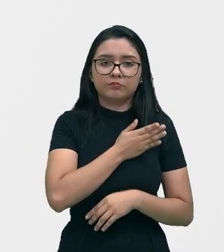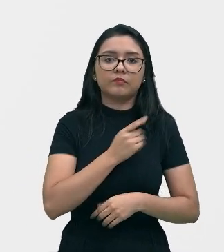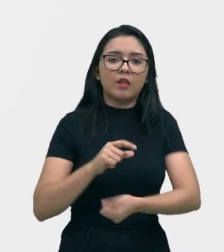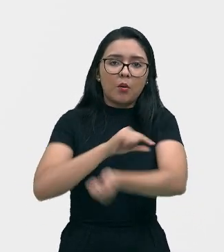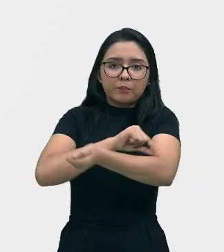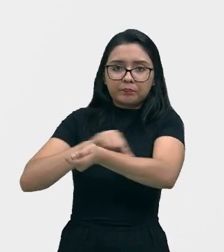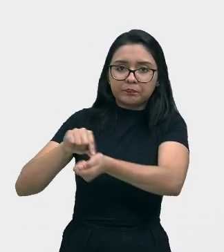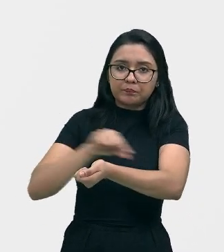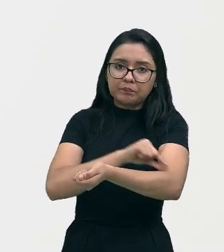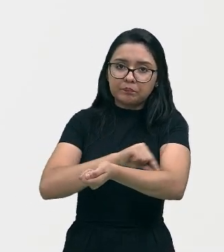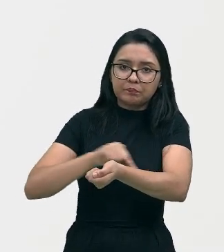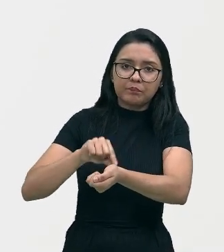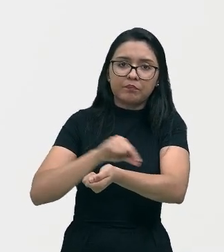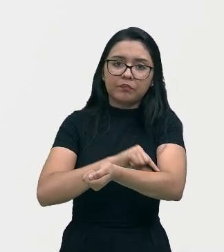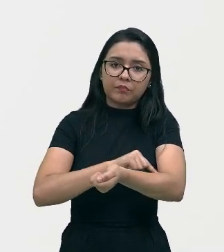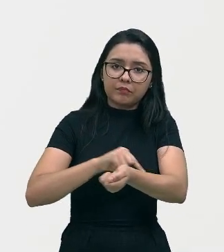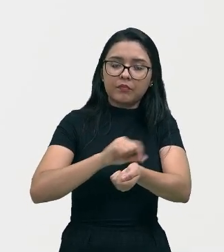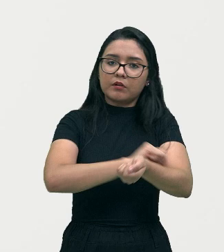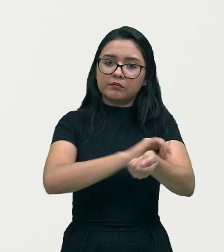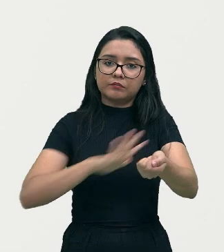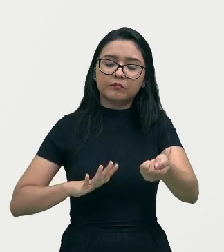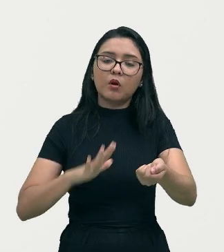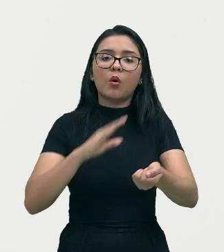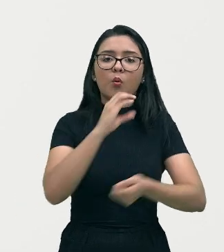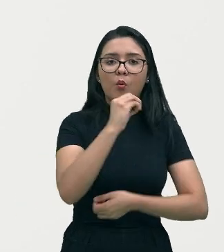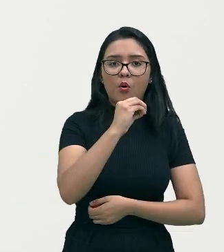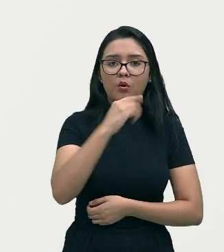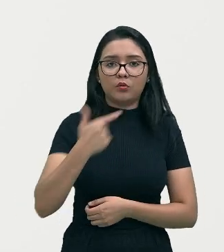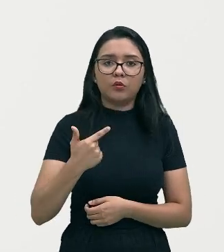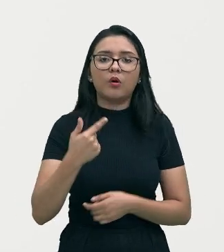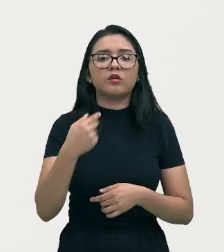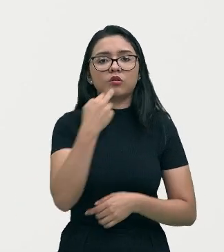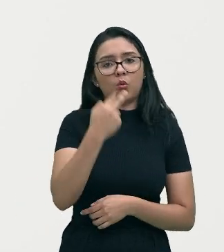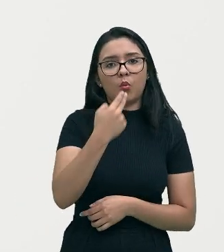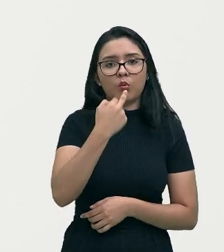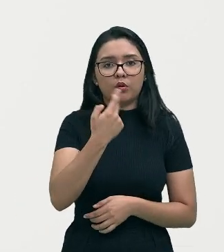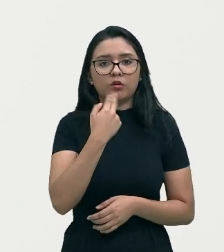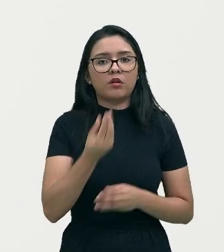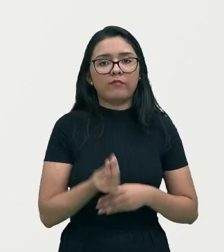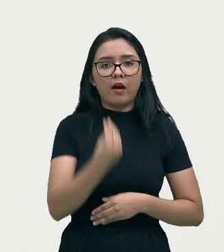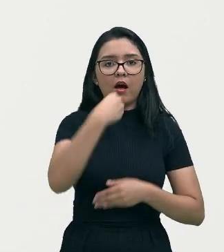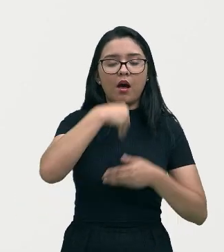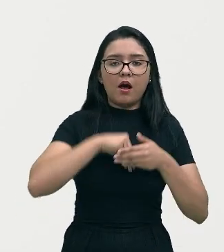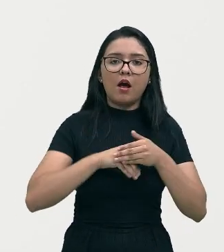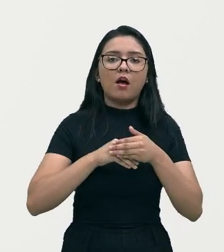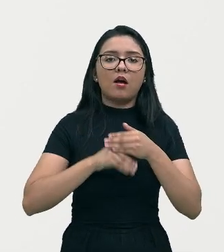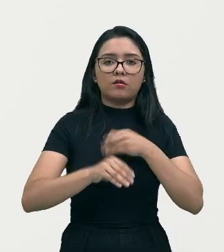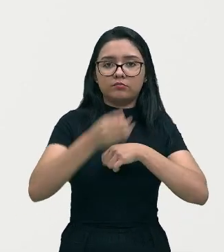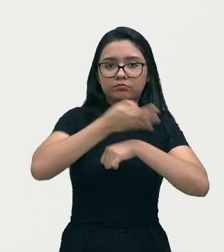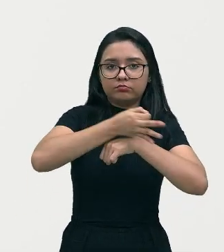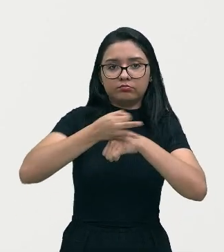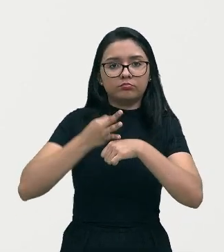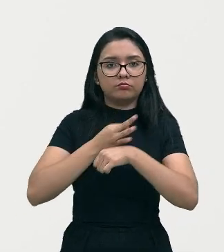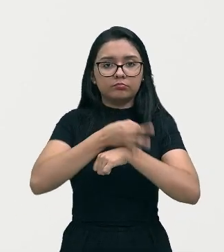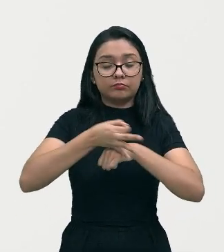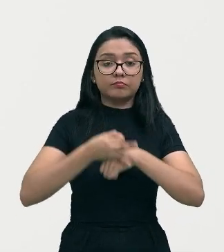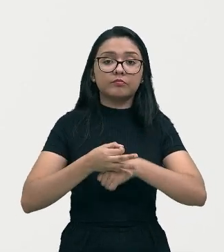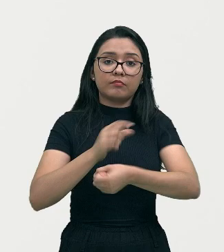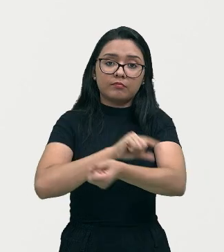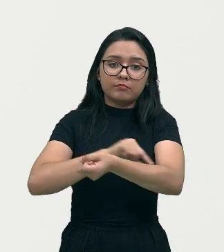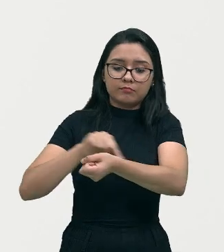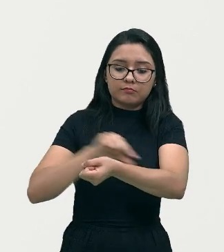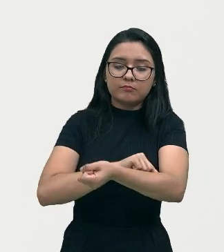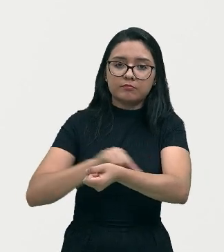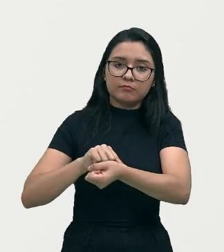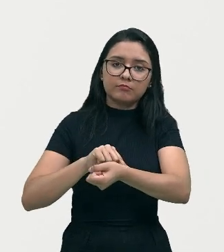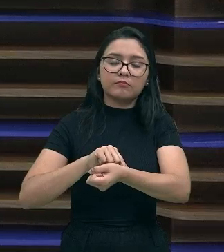sanguínea que o oxigênio, e nutrientes chegam até as células, né? Então, a corrente sanguínea ela vai